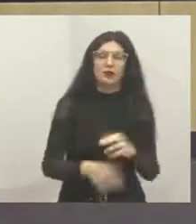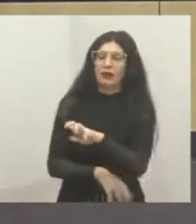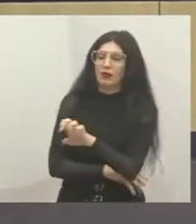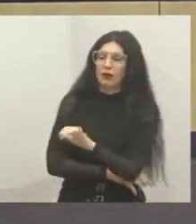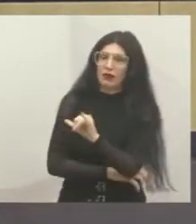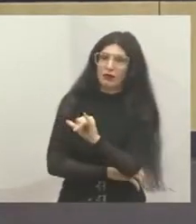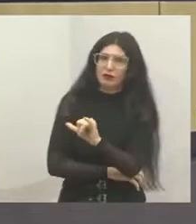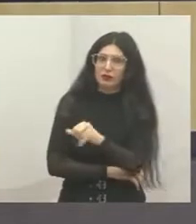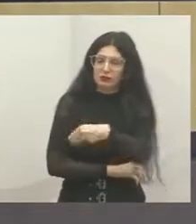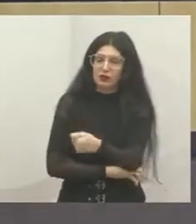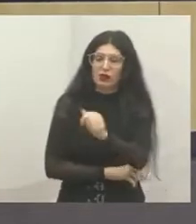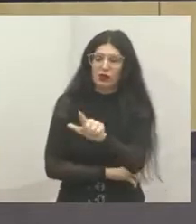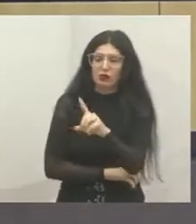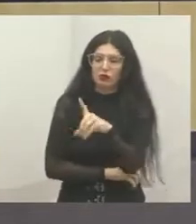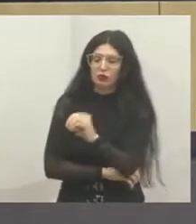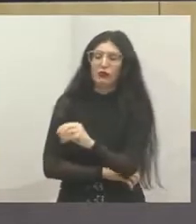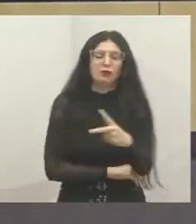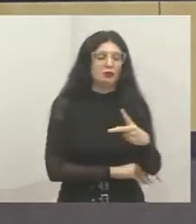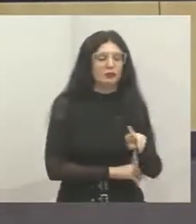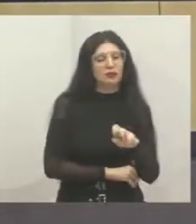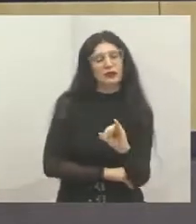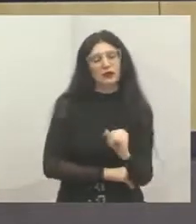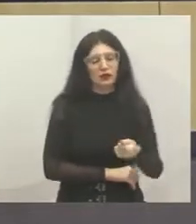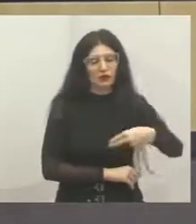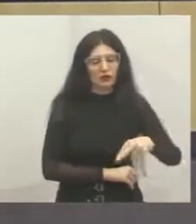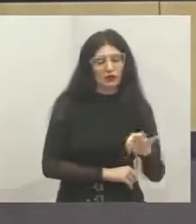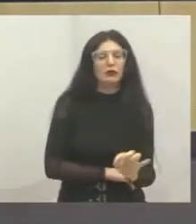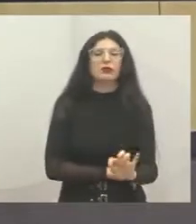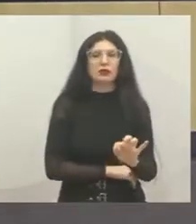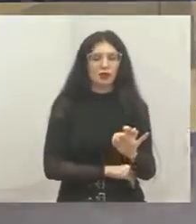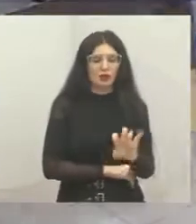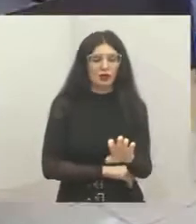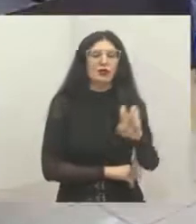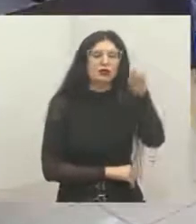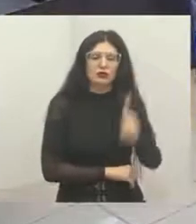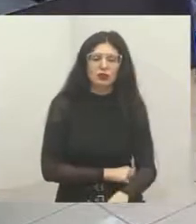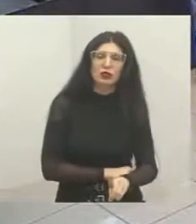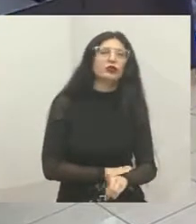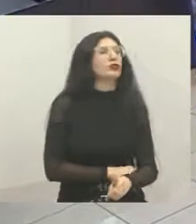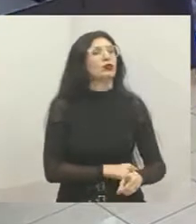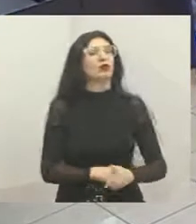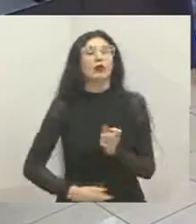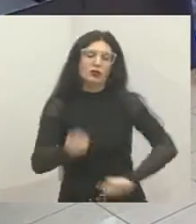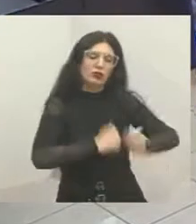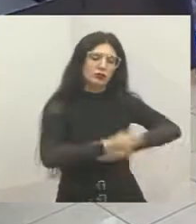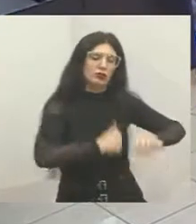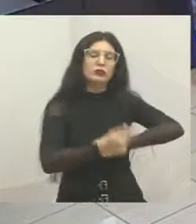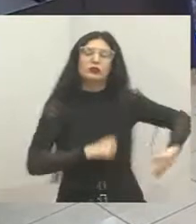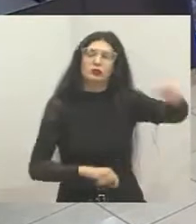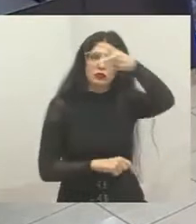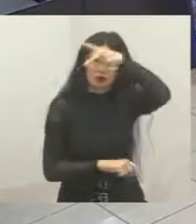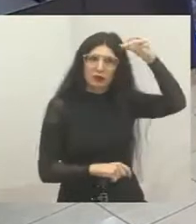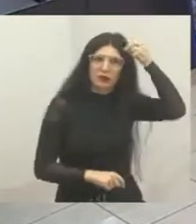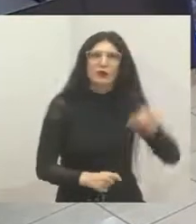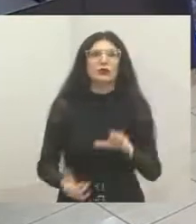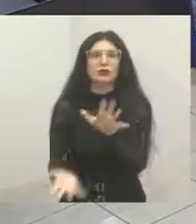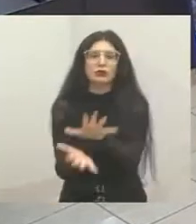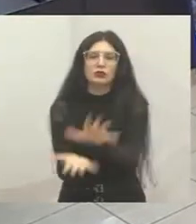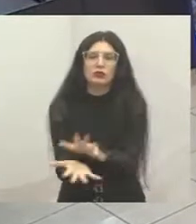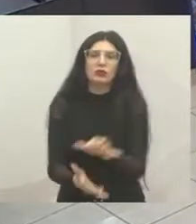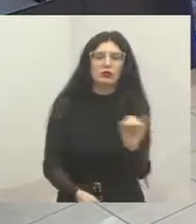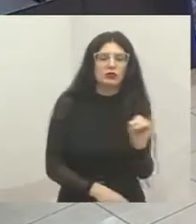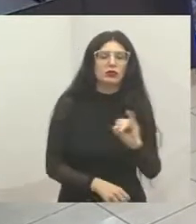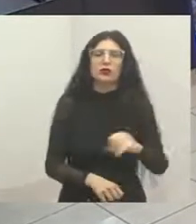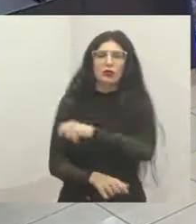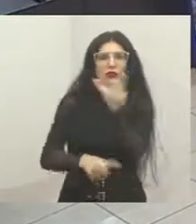Reinaldo Bueno Priante Neto, diretor de Finanças da Prefeitura Municipal de Jacareí, dos servidores e de todo o público que nos